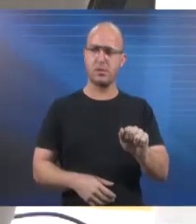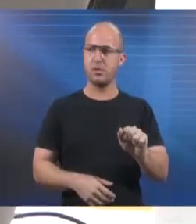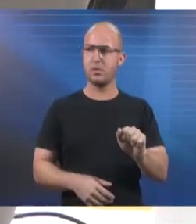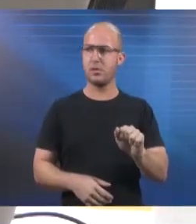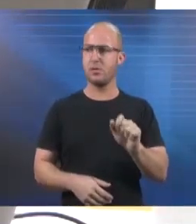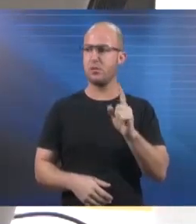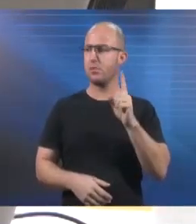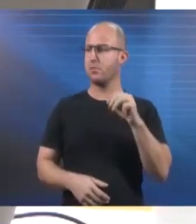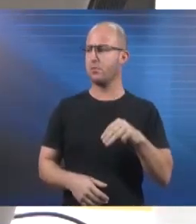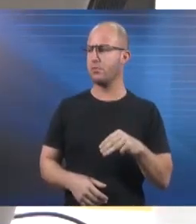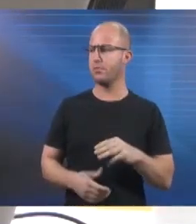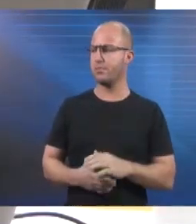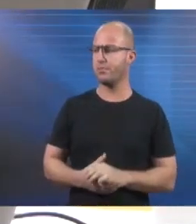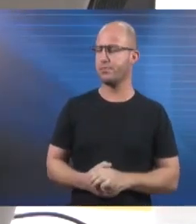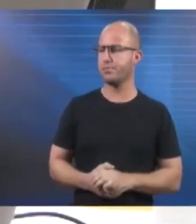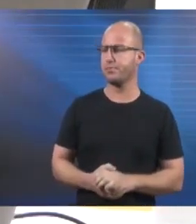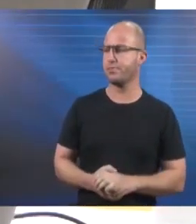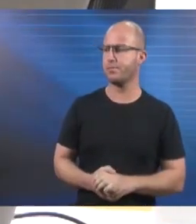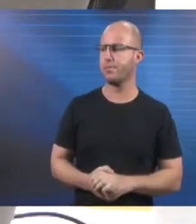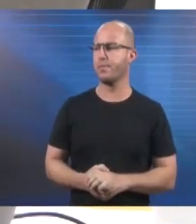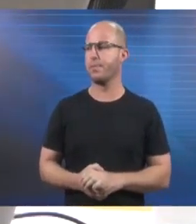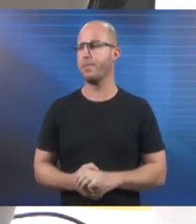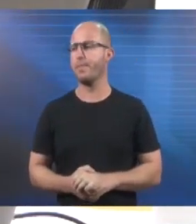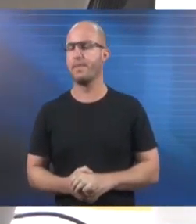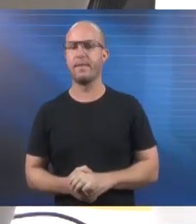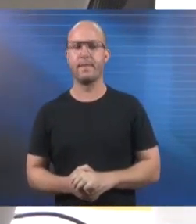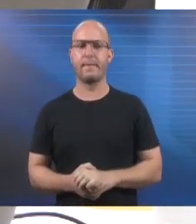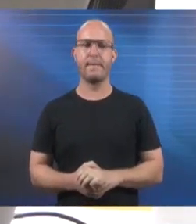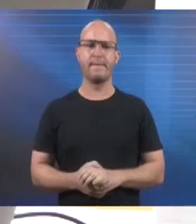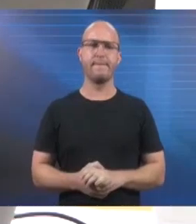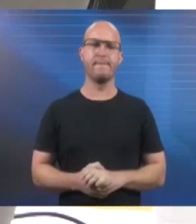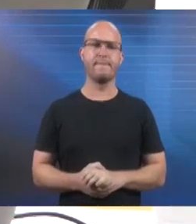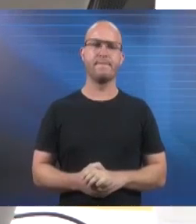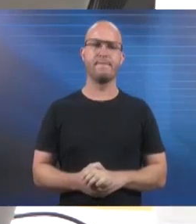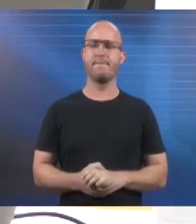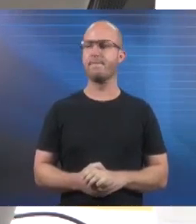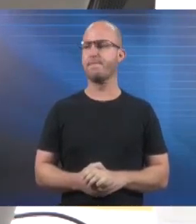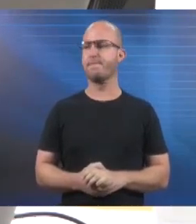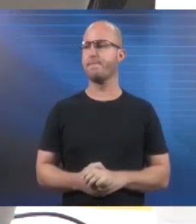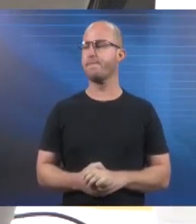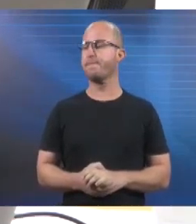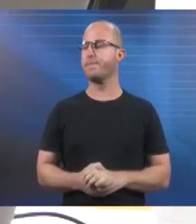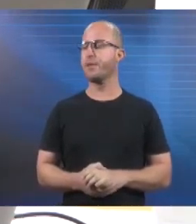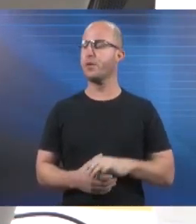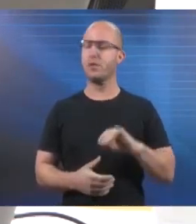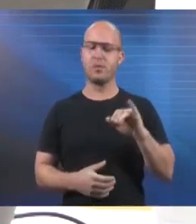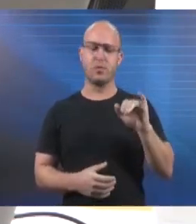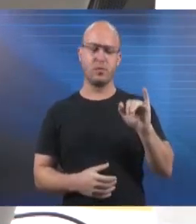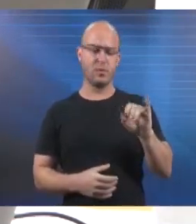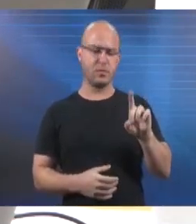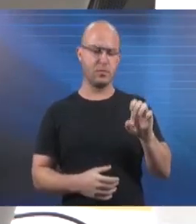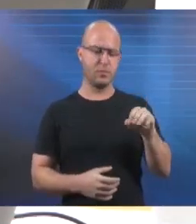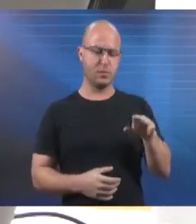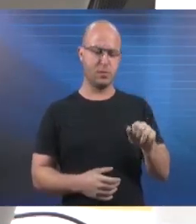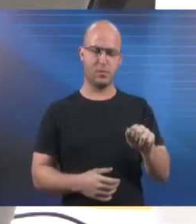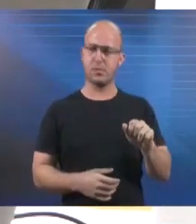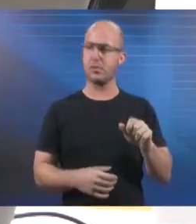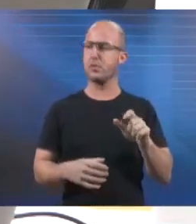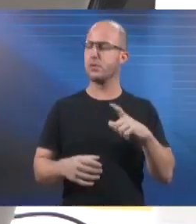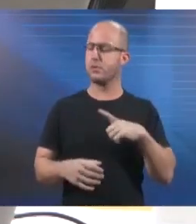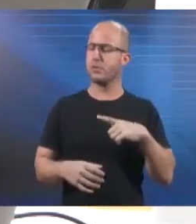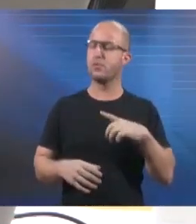só mais um minuto senhor presidente mais um minuto para Deputado Obrigada o idema tem que ter os